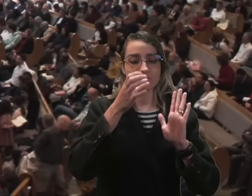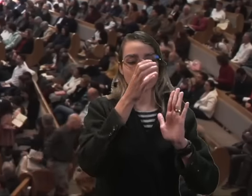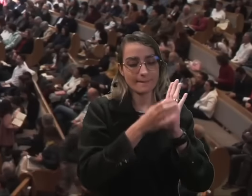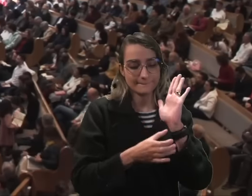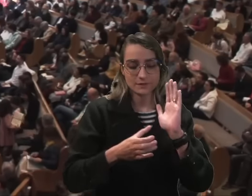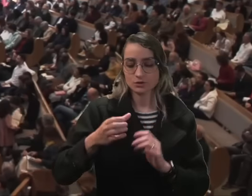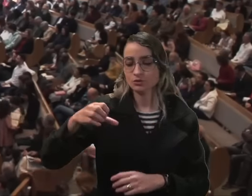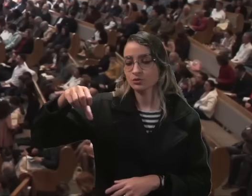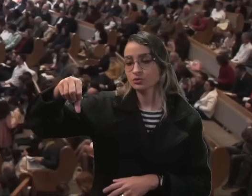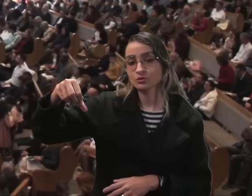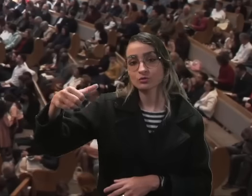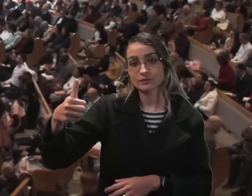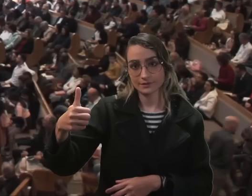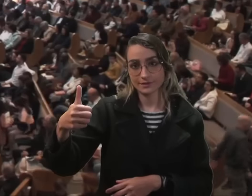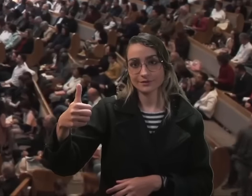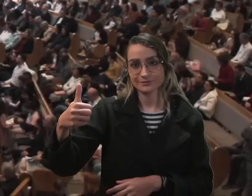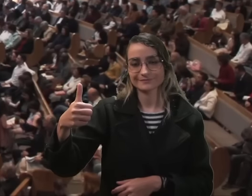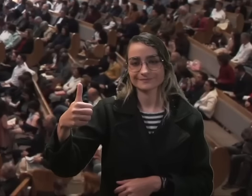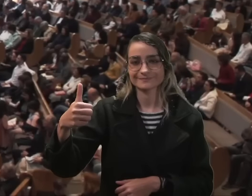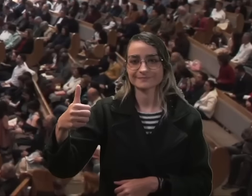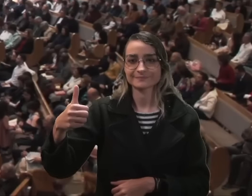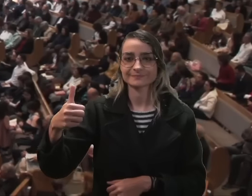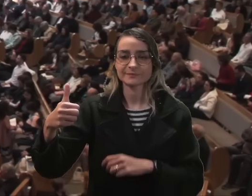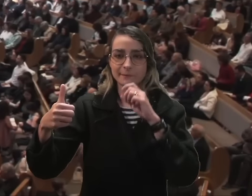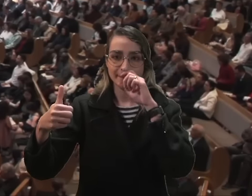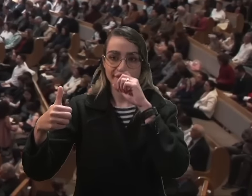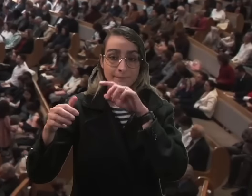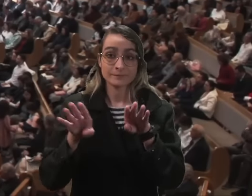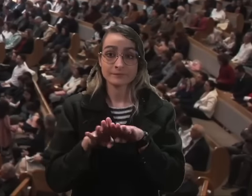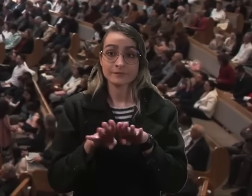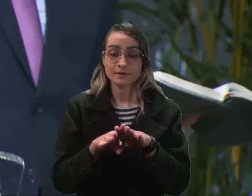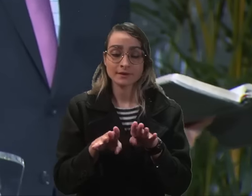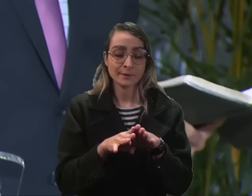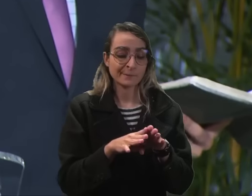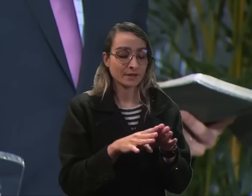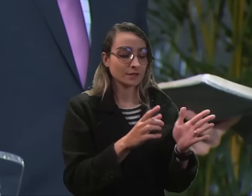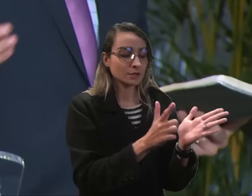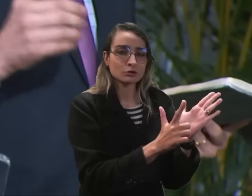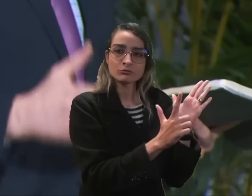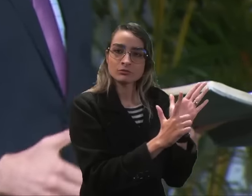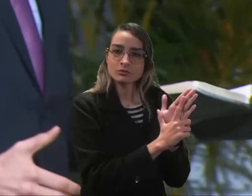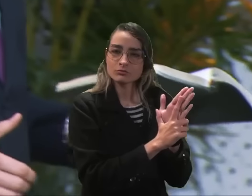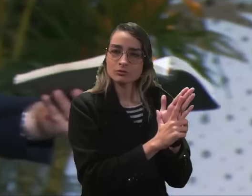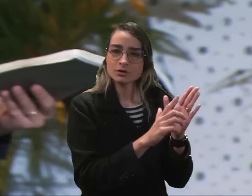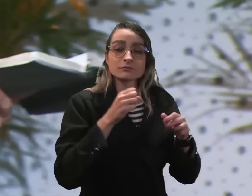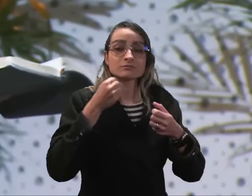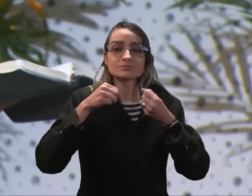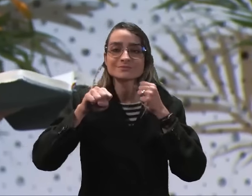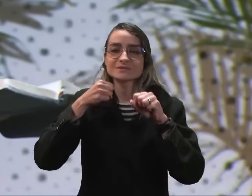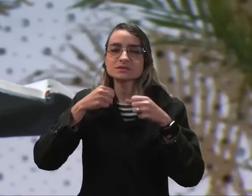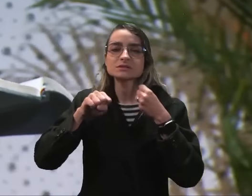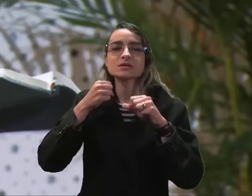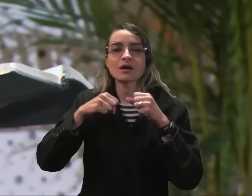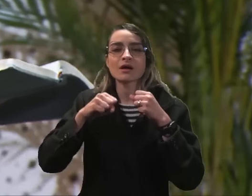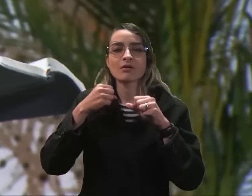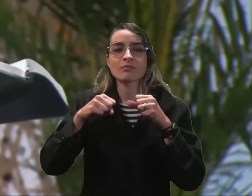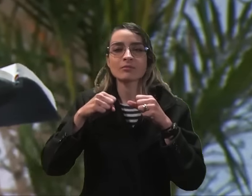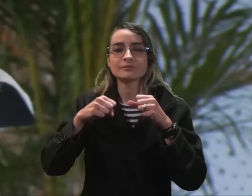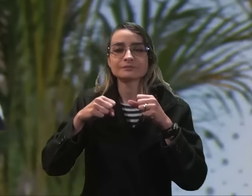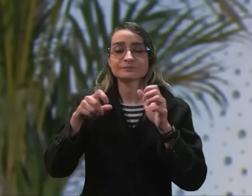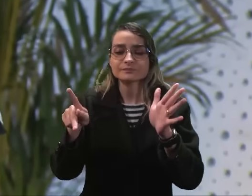também um salmo cristológico quando se cumpriu em Cristo Jesus agora um salmo escatológico cumprindo-se na história